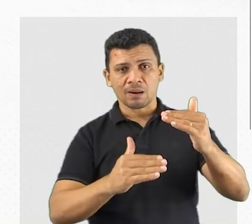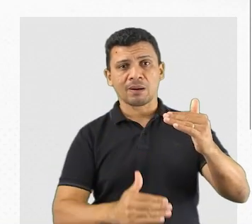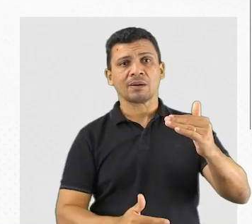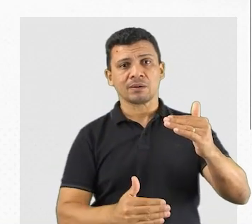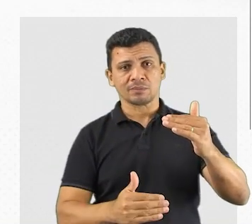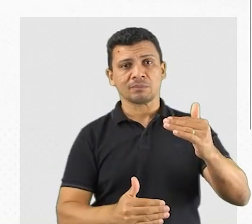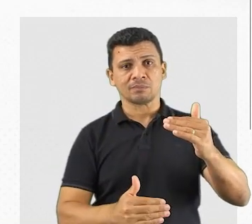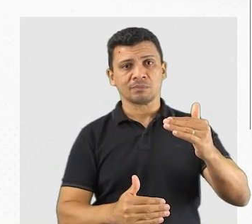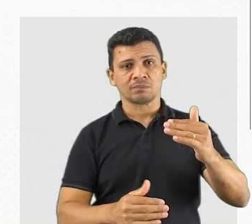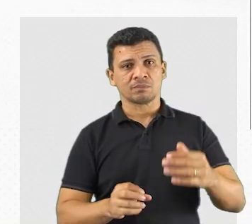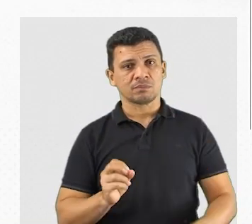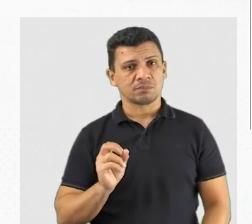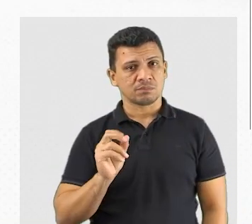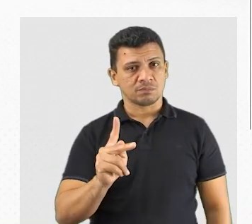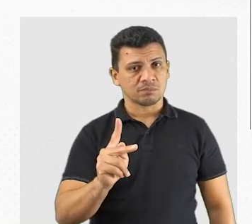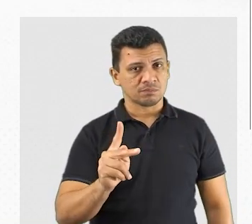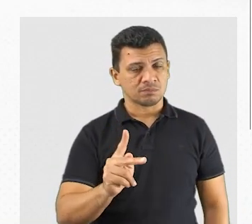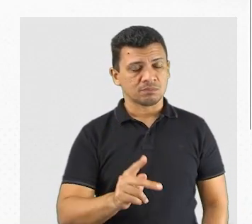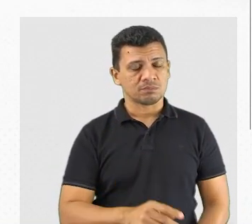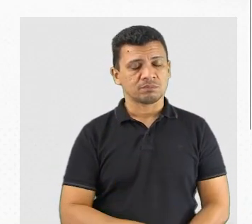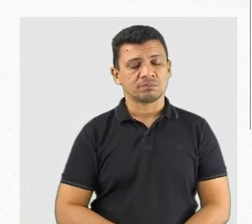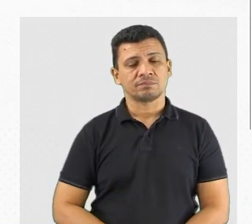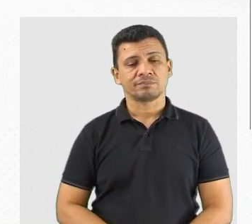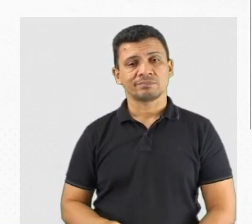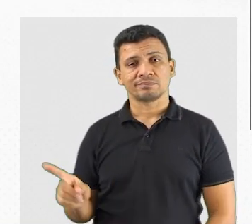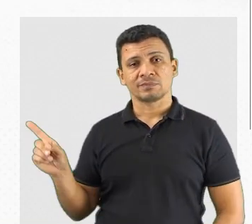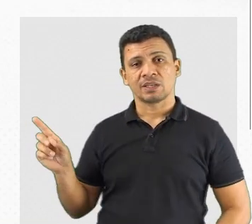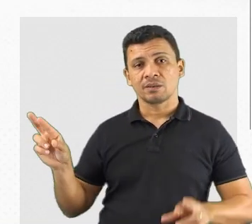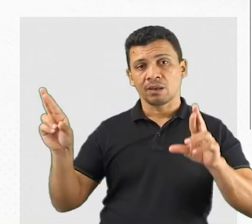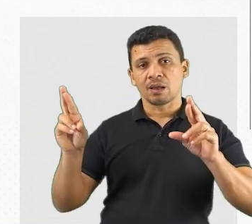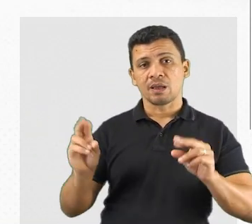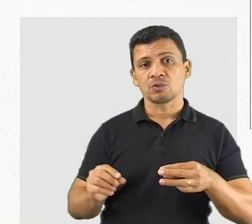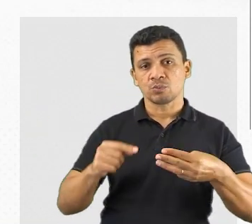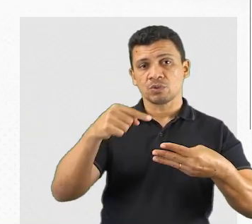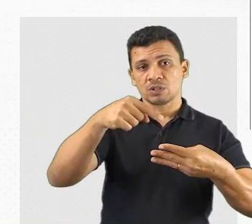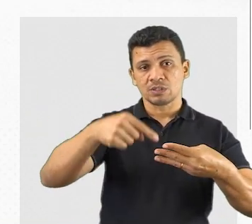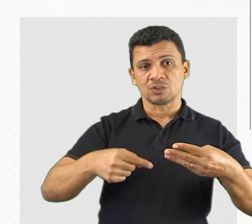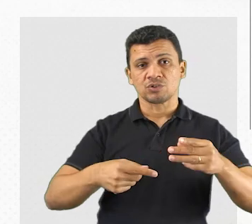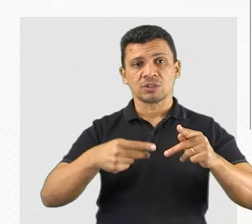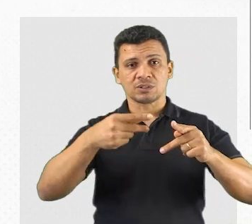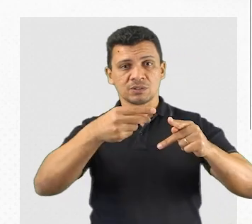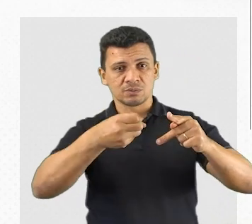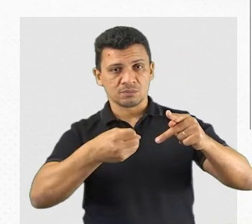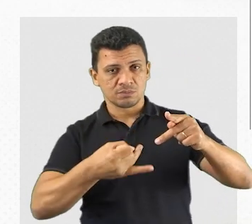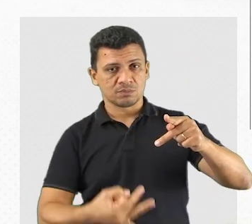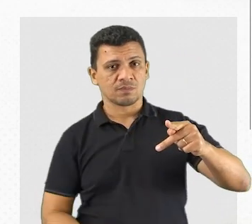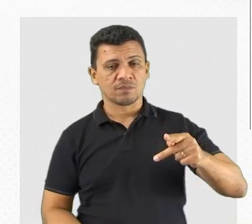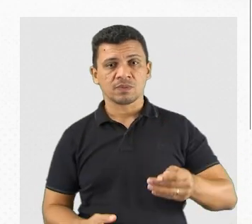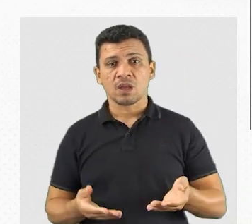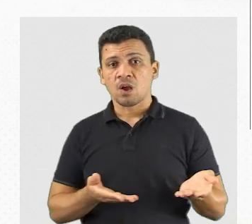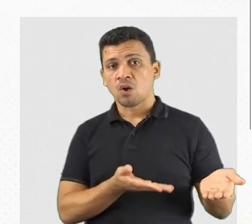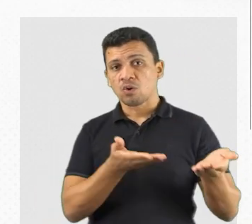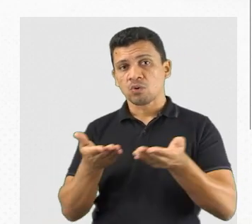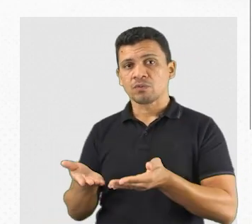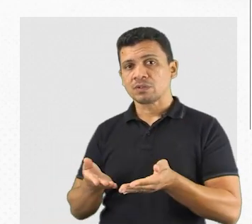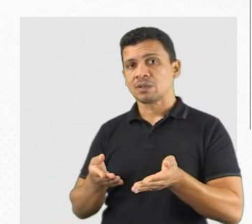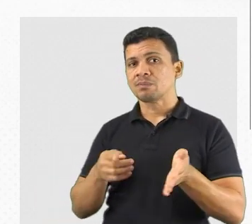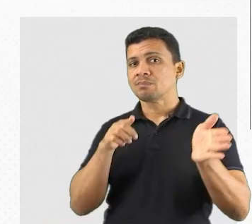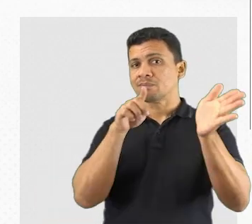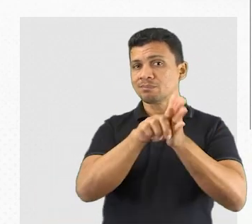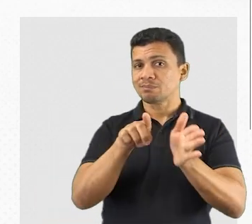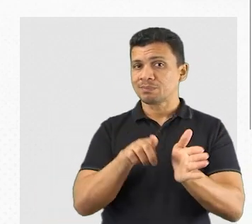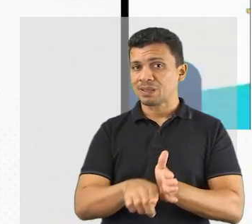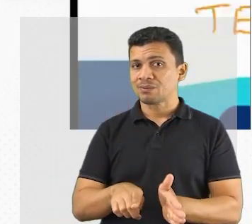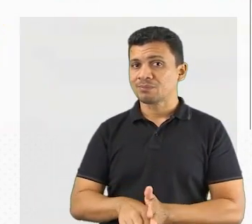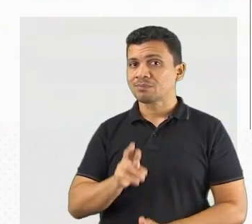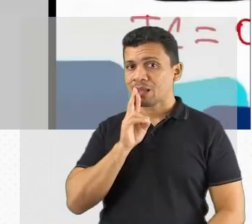não volátil, tá? Então, tá aí o resumo das 3 propriedades, que agora eu quero te convidar a fazer umas questões. Então,